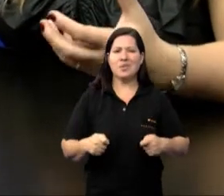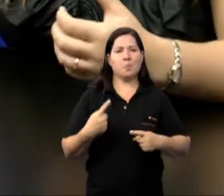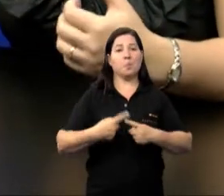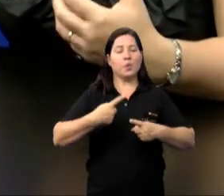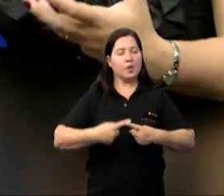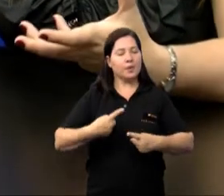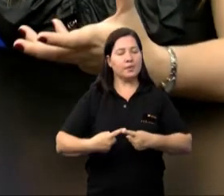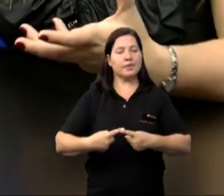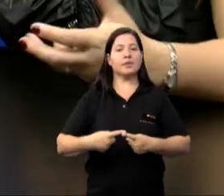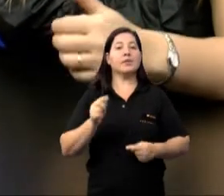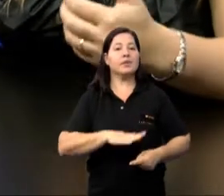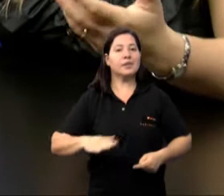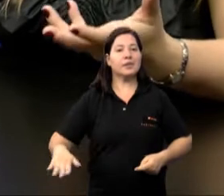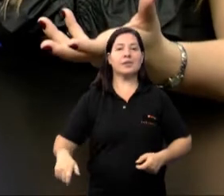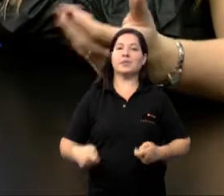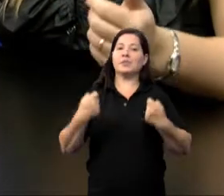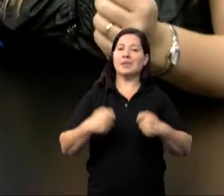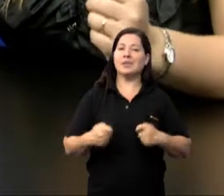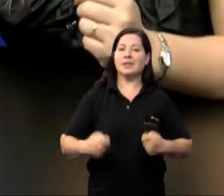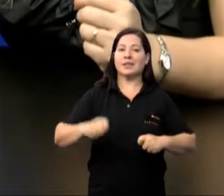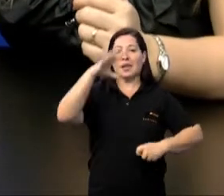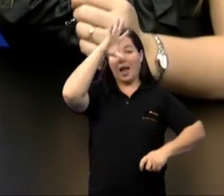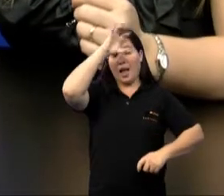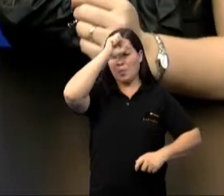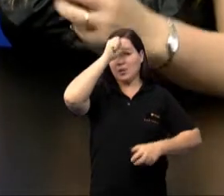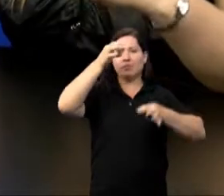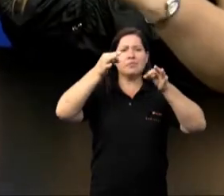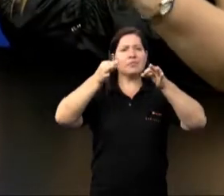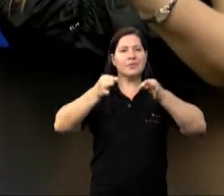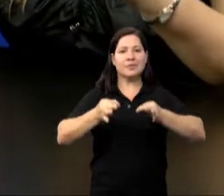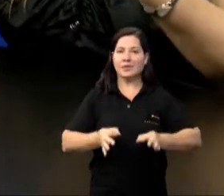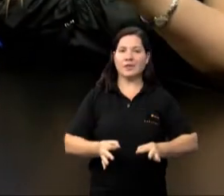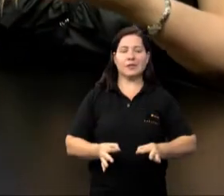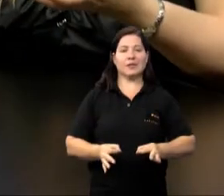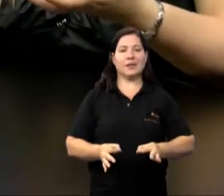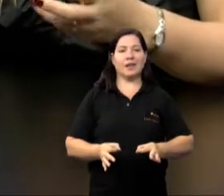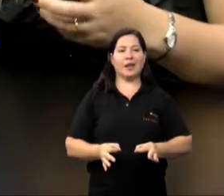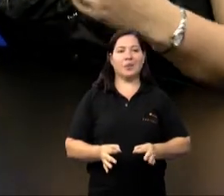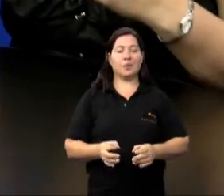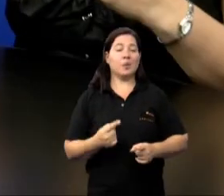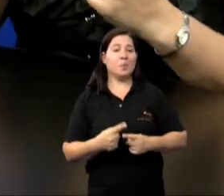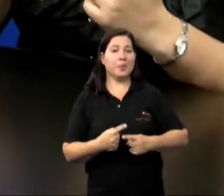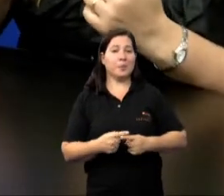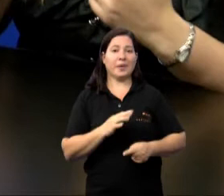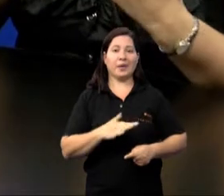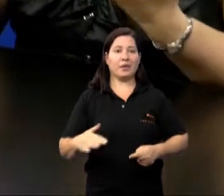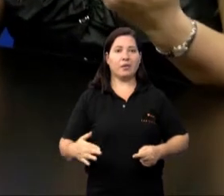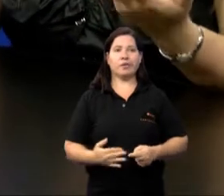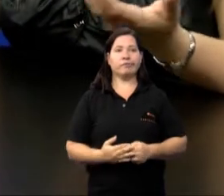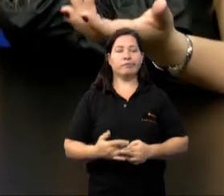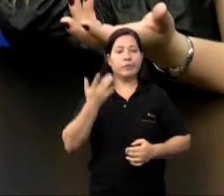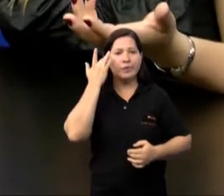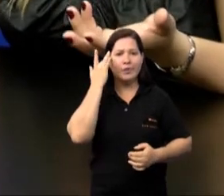corretamente, né? Se é amarelo, se ela fala amarelo, é porque ela está aprendendo, ela ainda não tem o domínio da linguagem. E o que, que o adulto, que